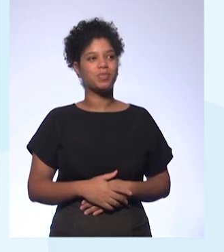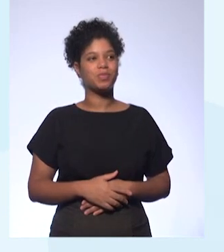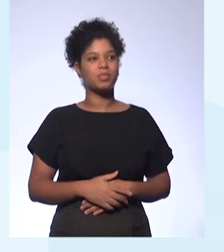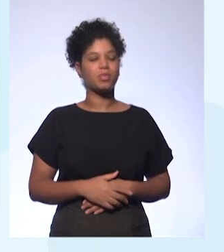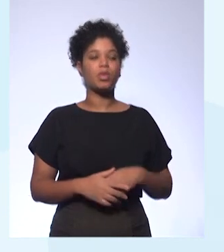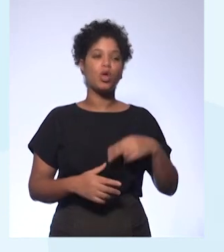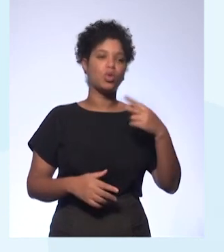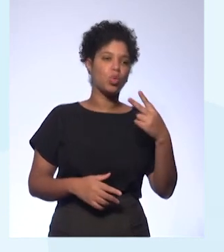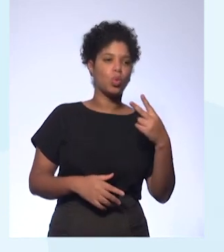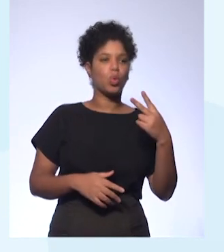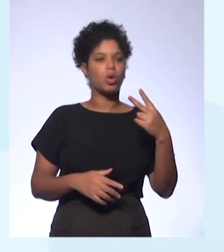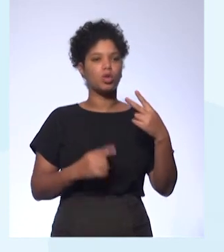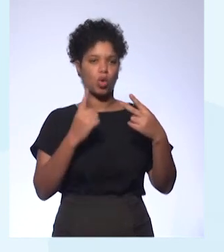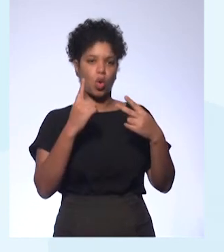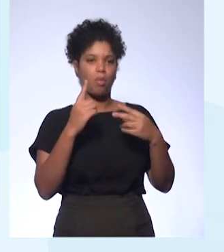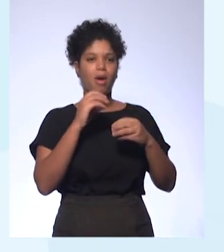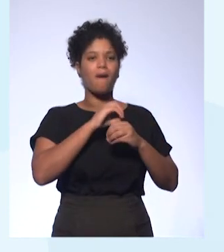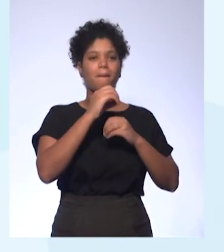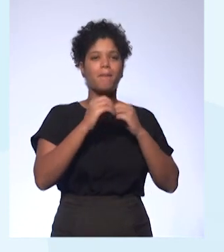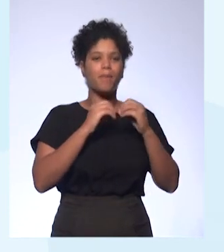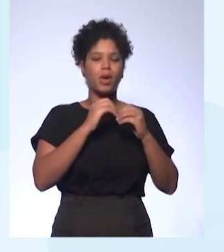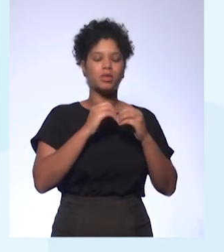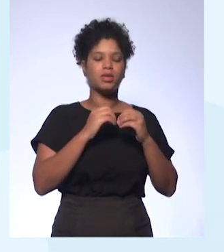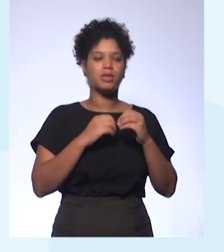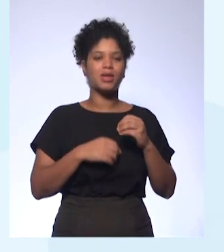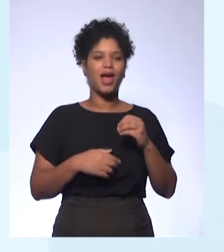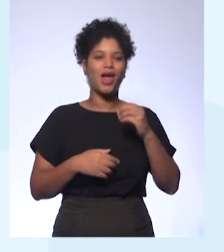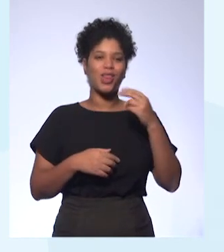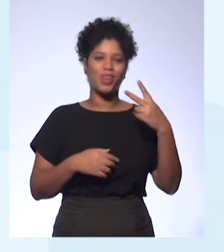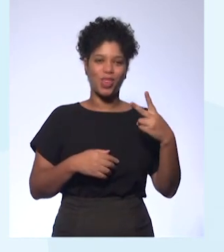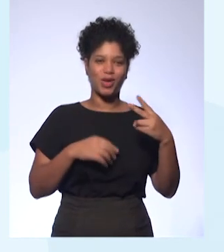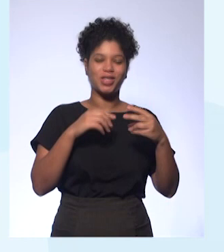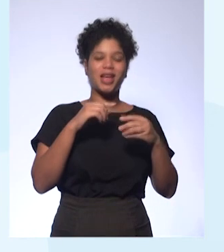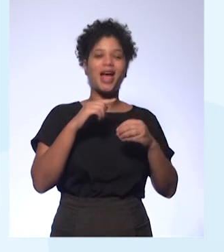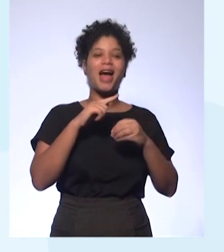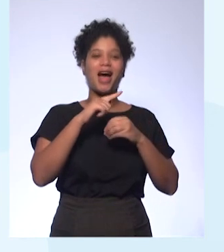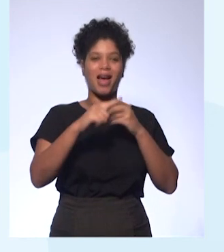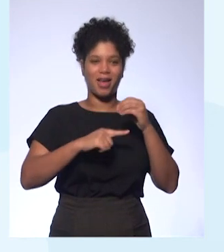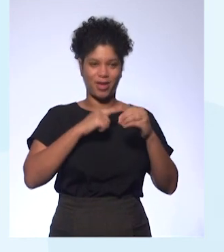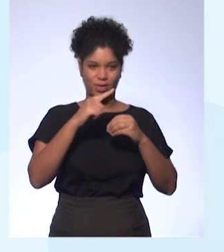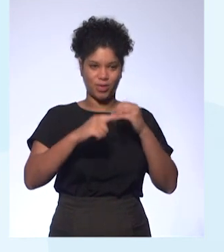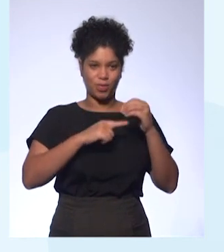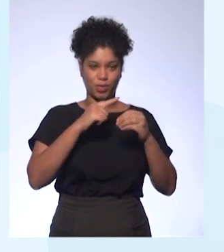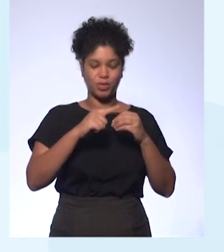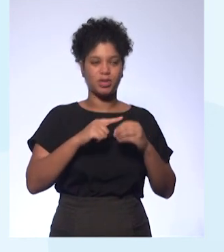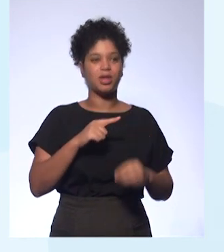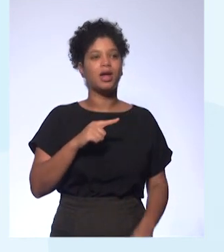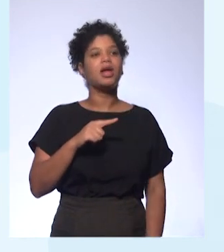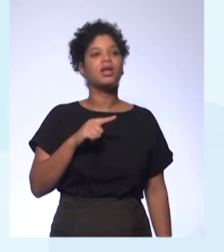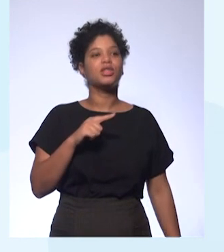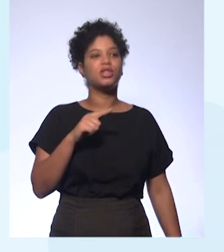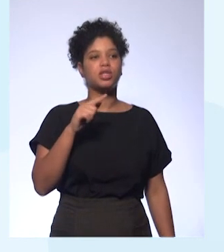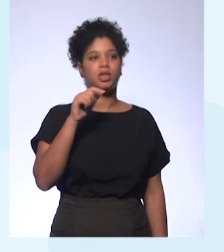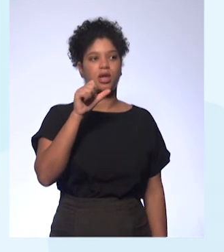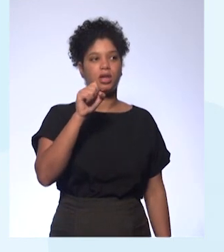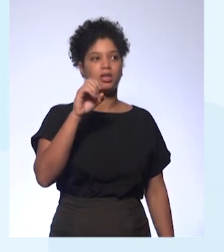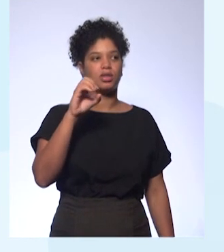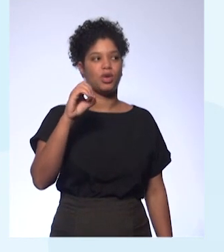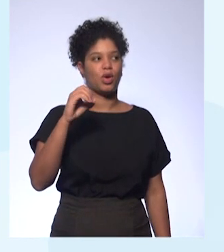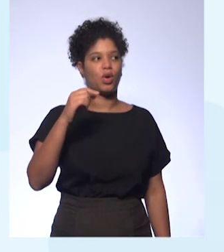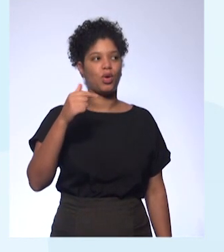uma molécula, ou 2 átomos de enxofre, 2 vezes 32, que é igual a